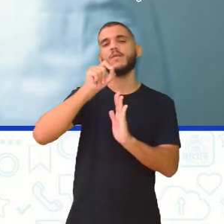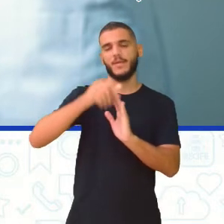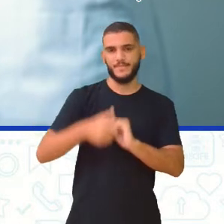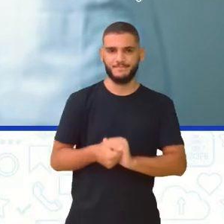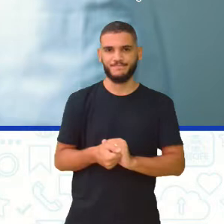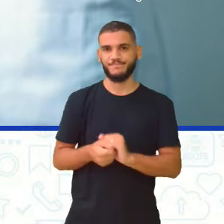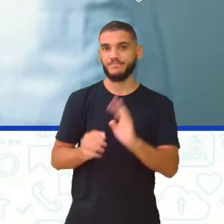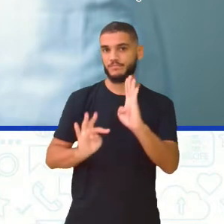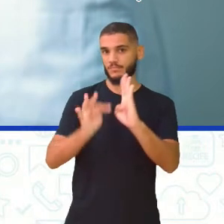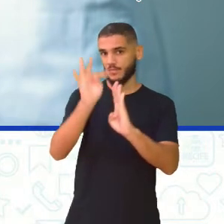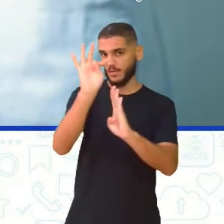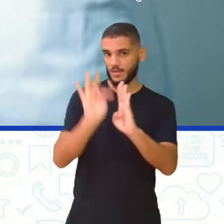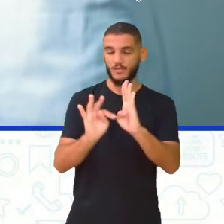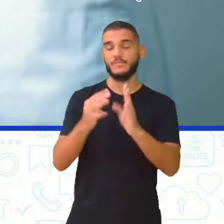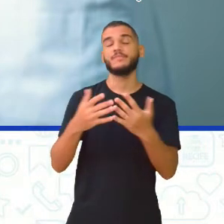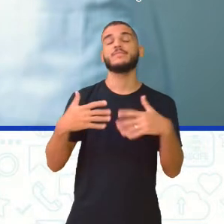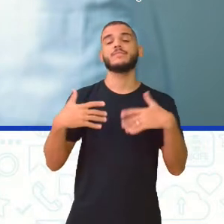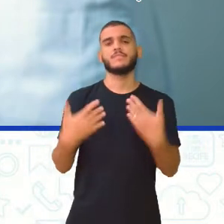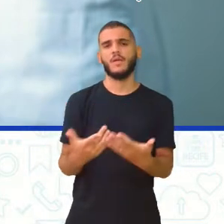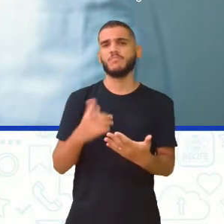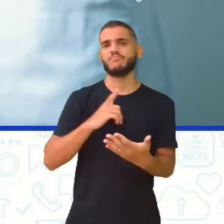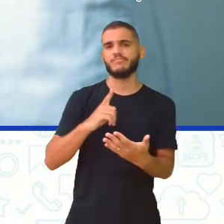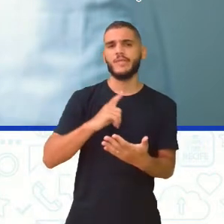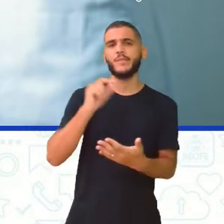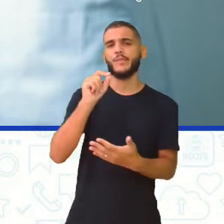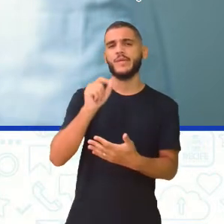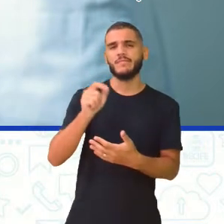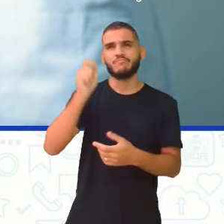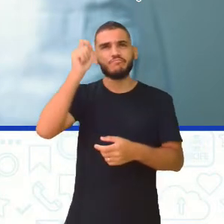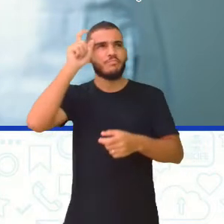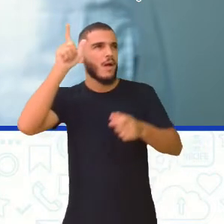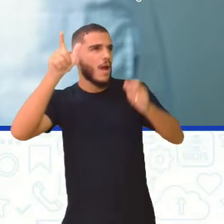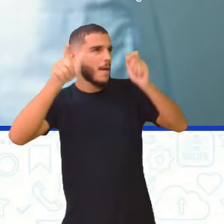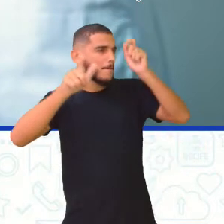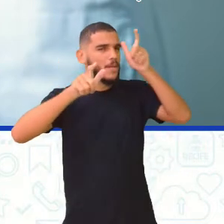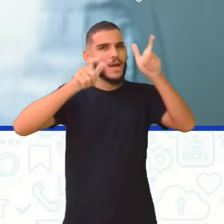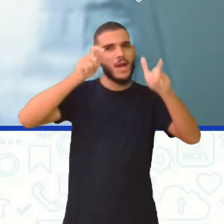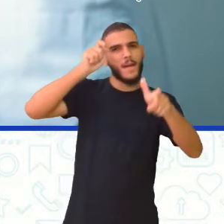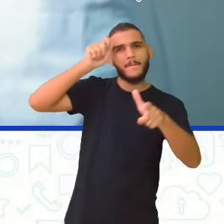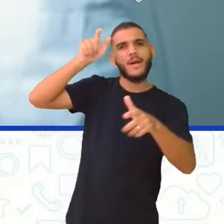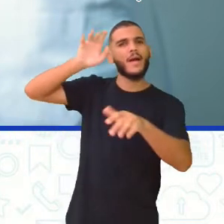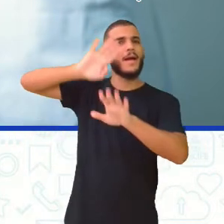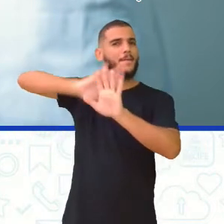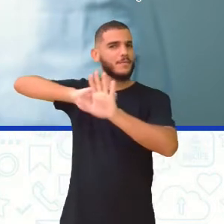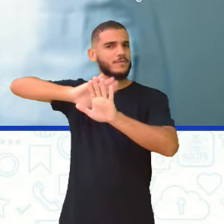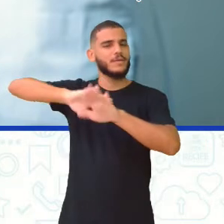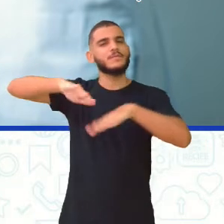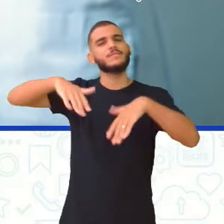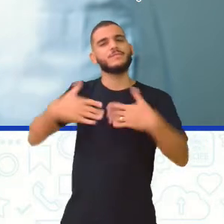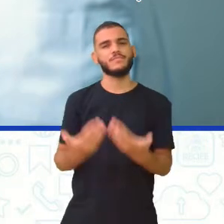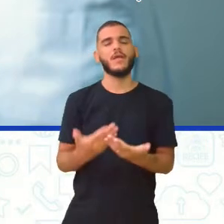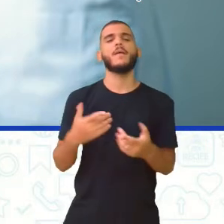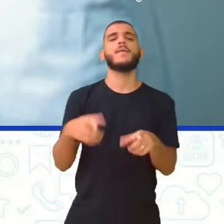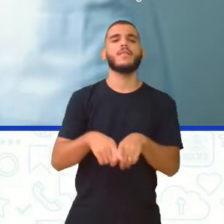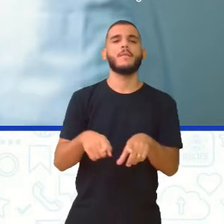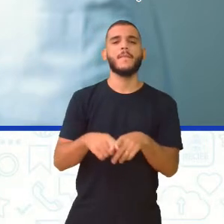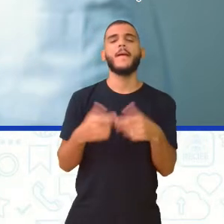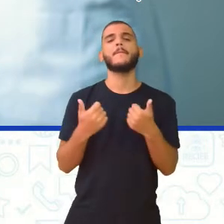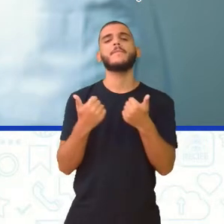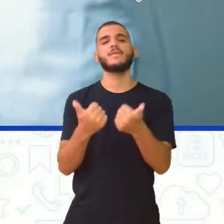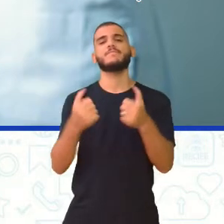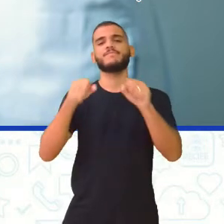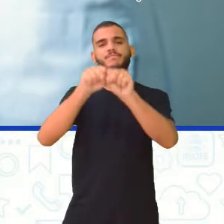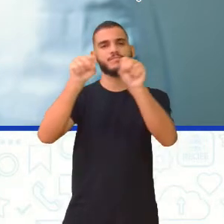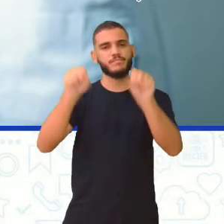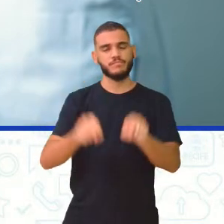gente já começa a levantar uma série de hipóteses do que vem a ser e quais são os benefícios que esse